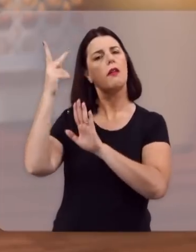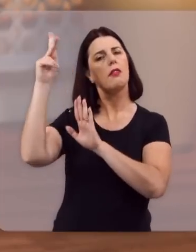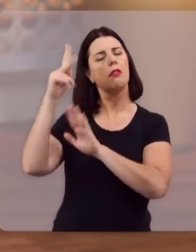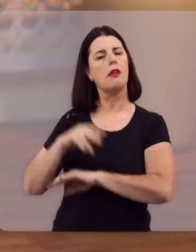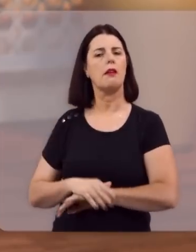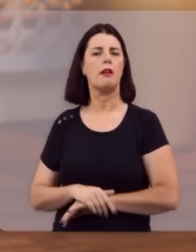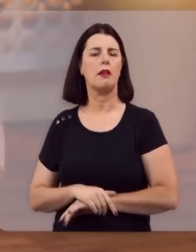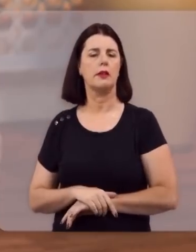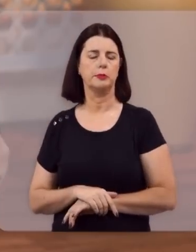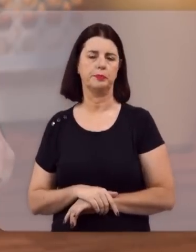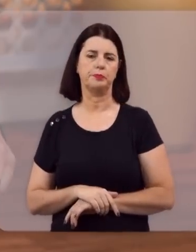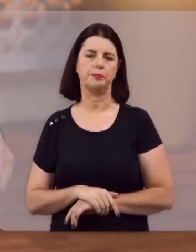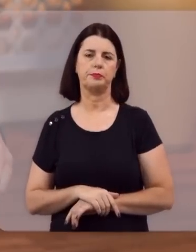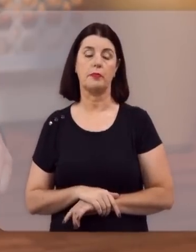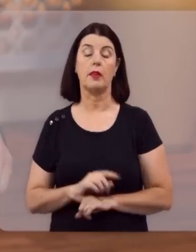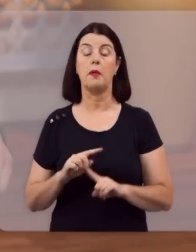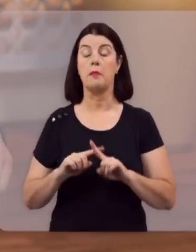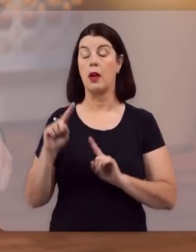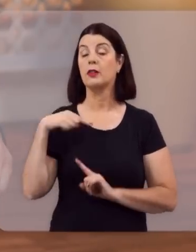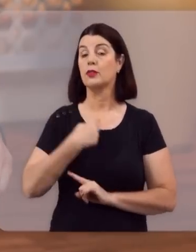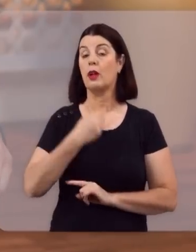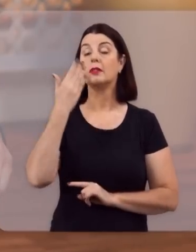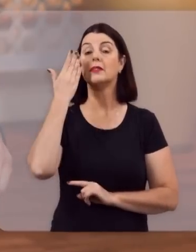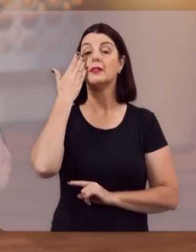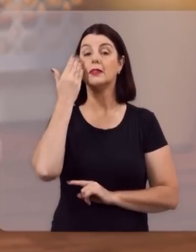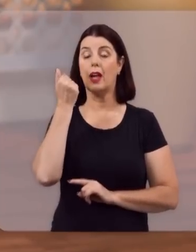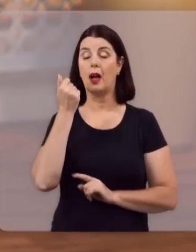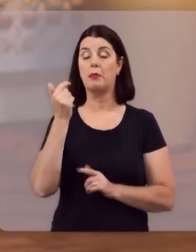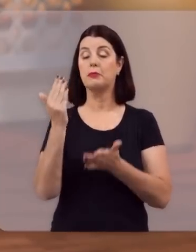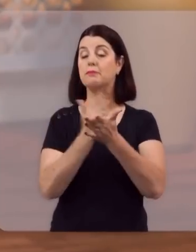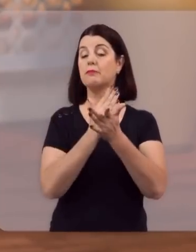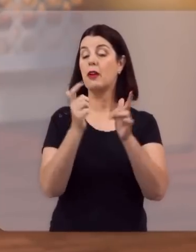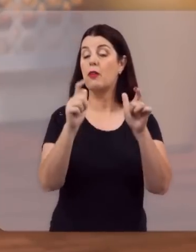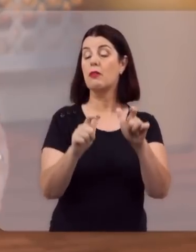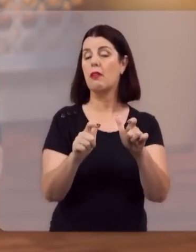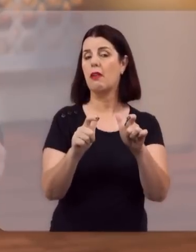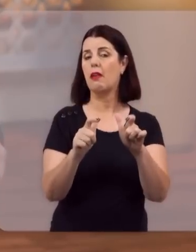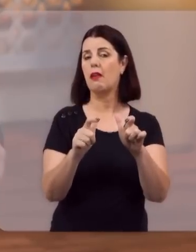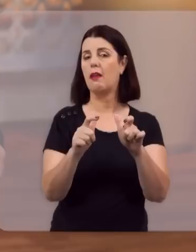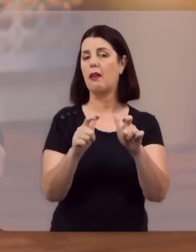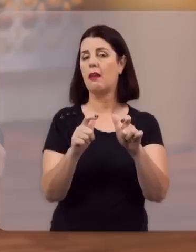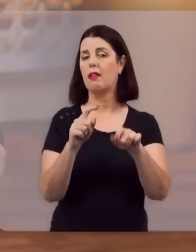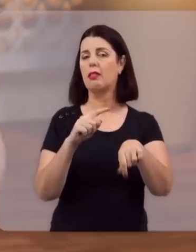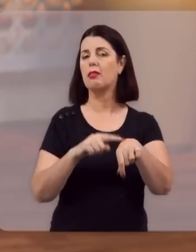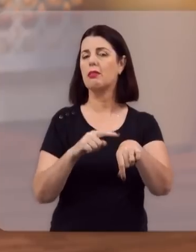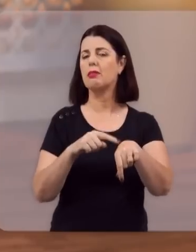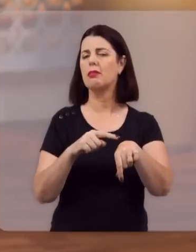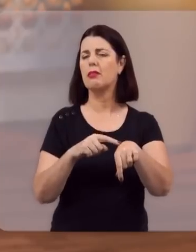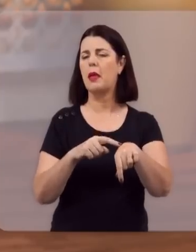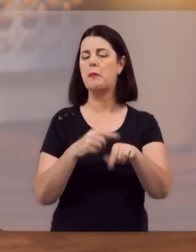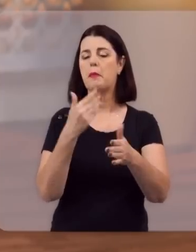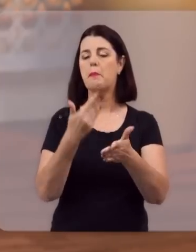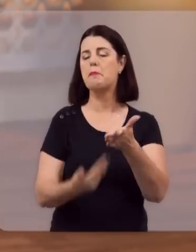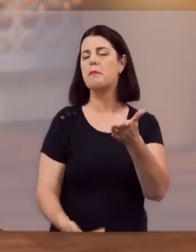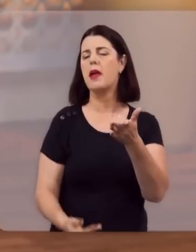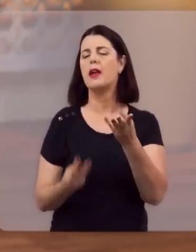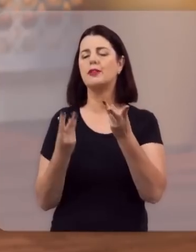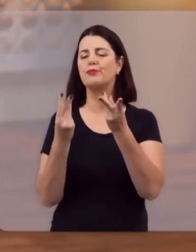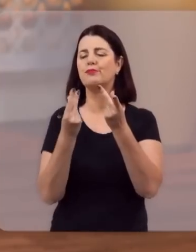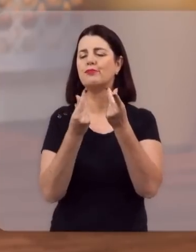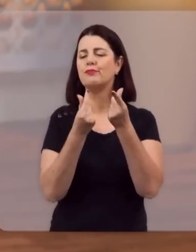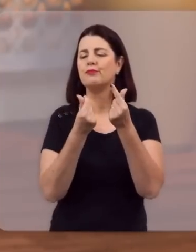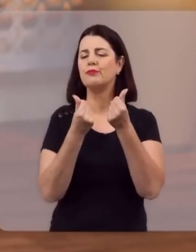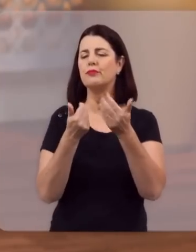dele, para a glória do próprio Deus. Mas nós sabemos que em algum momento ele perde essa essência,